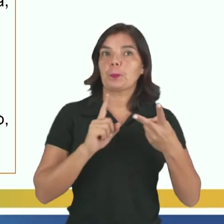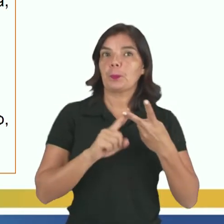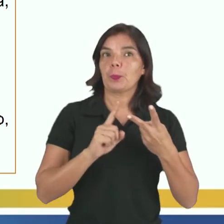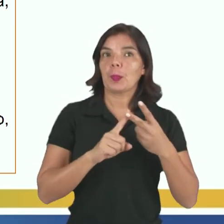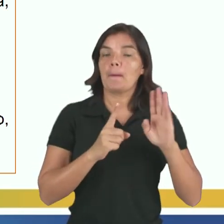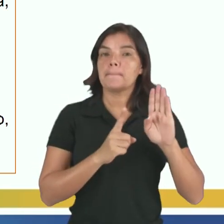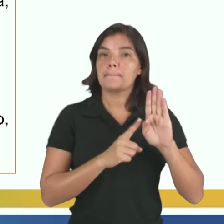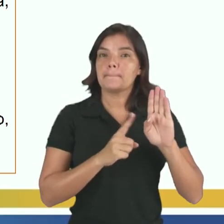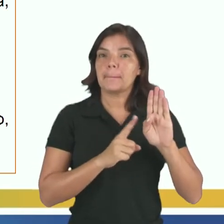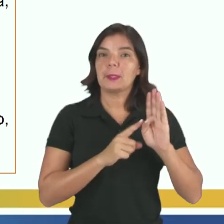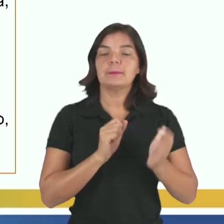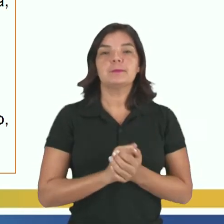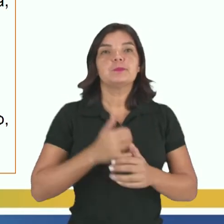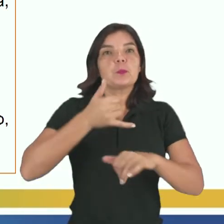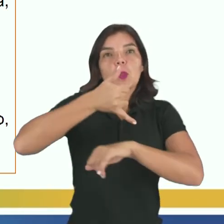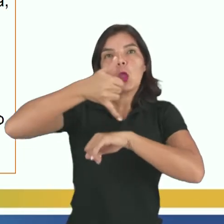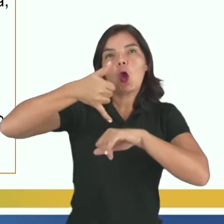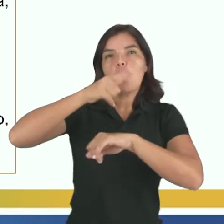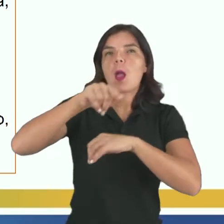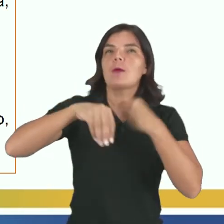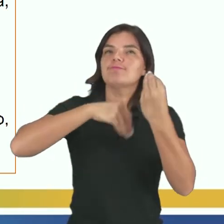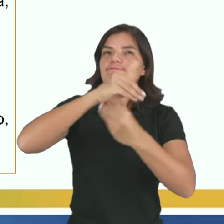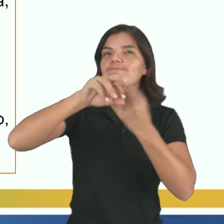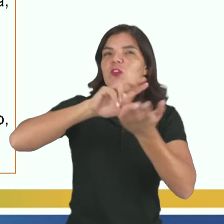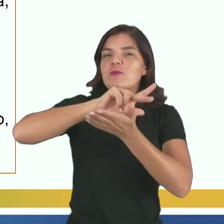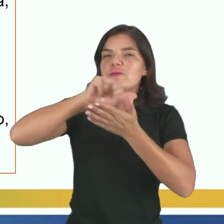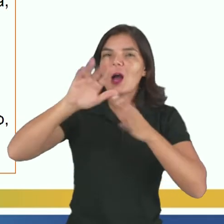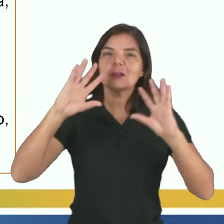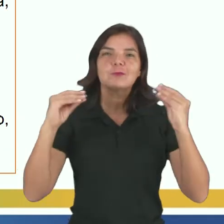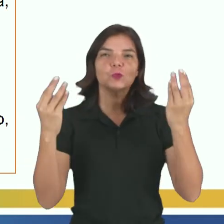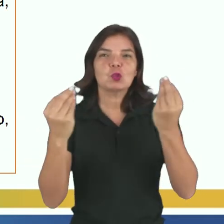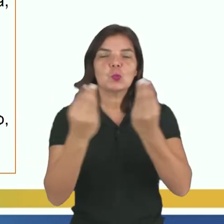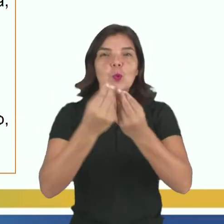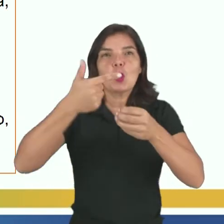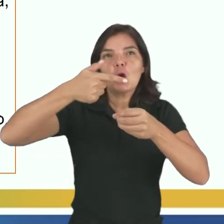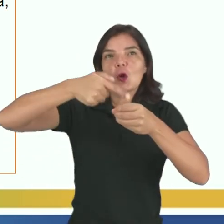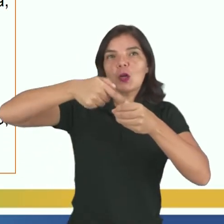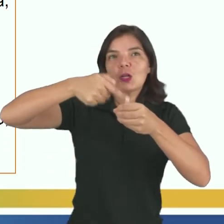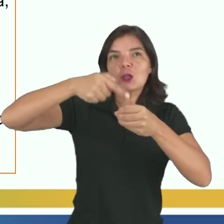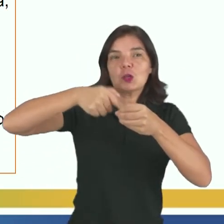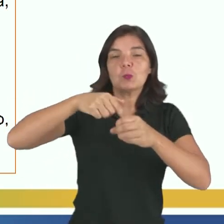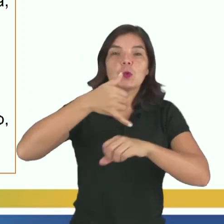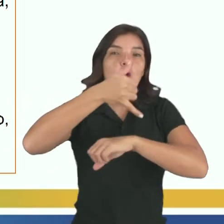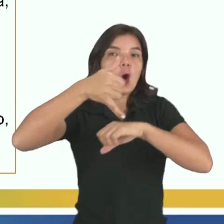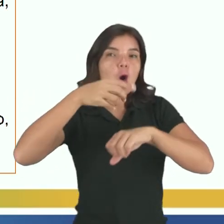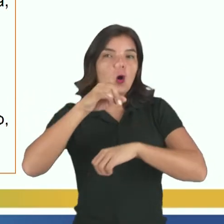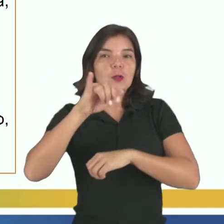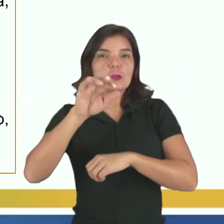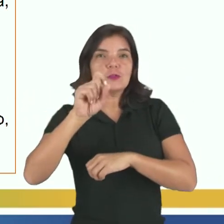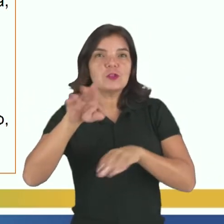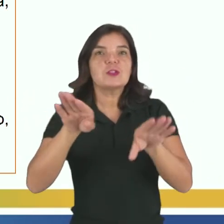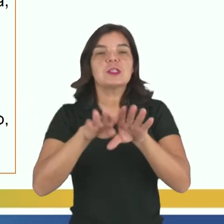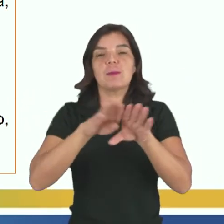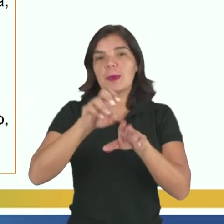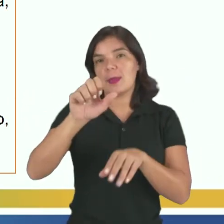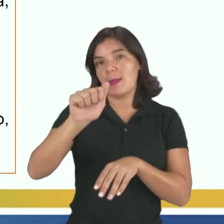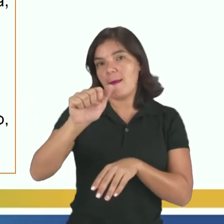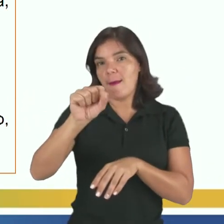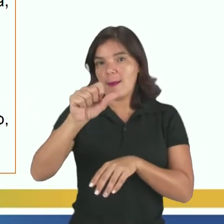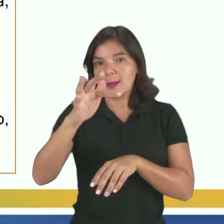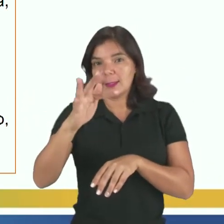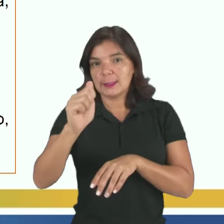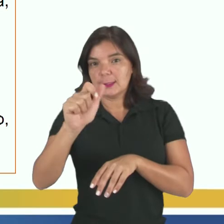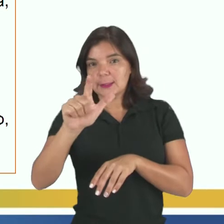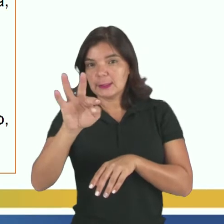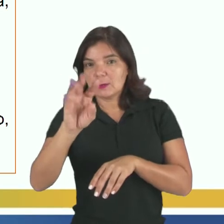afirmativa fala o seguinte: o petróleo é uma mistura de várias substâncias, como gasolina, óleo diesel e também asfalto. Na terceira